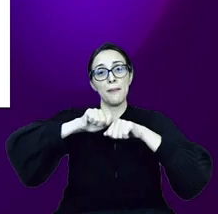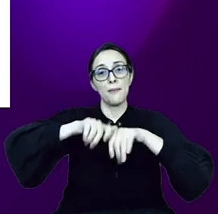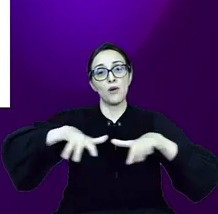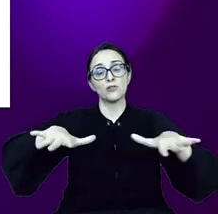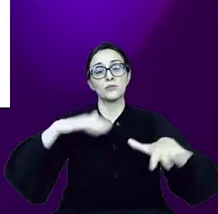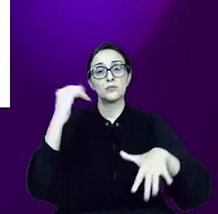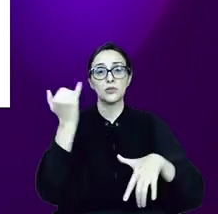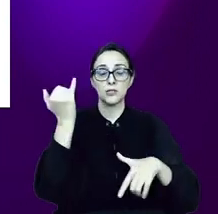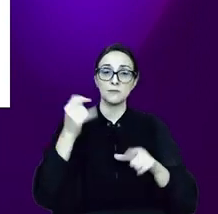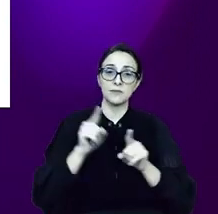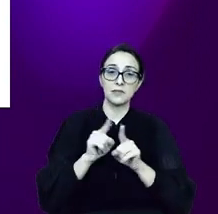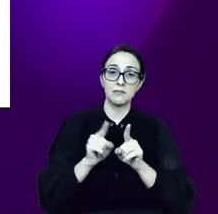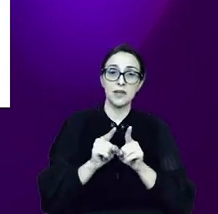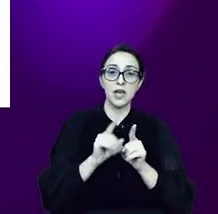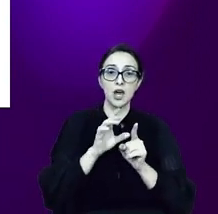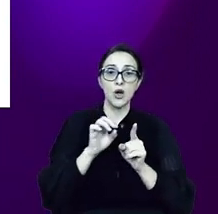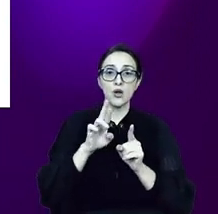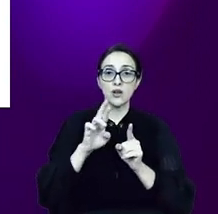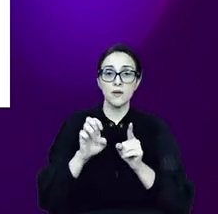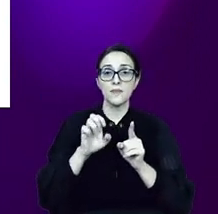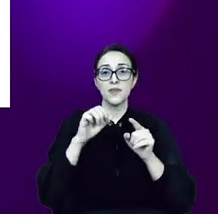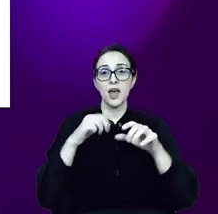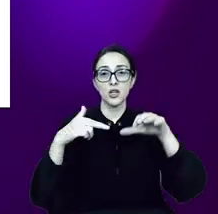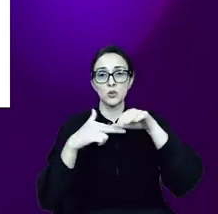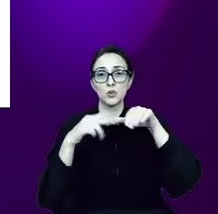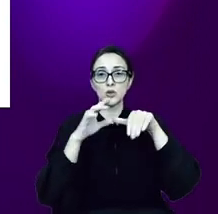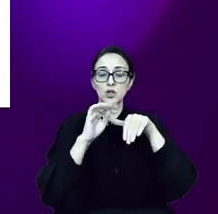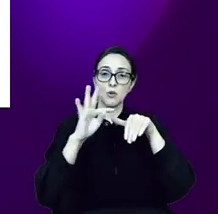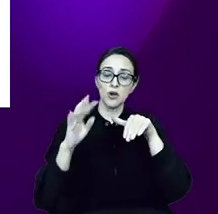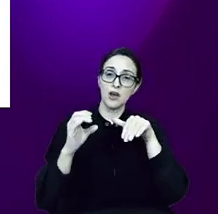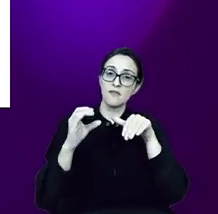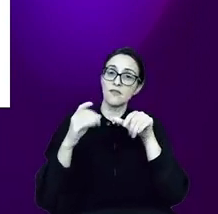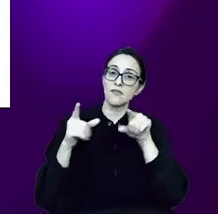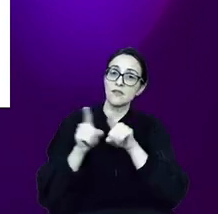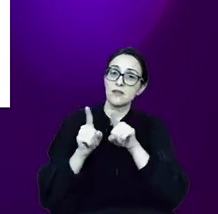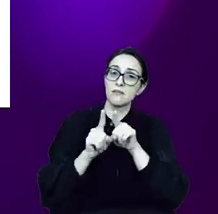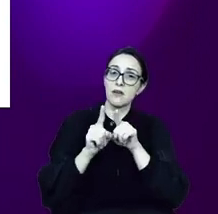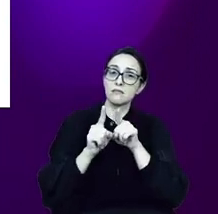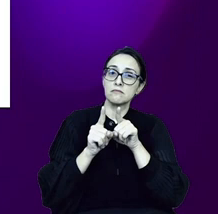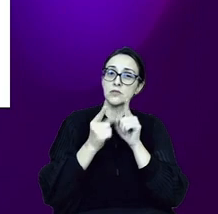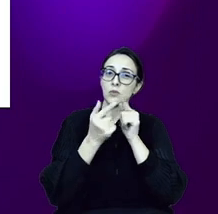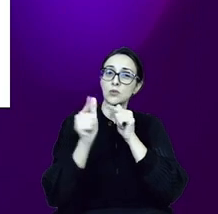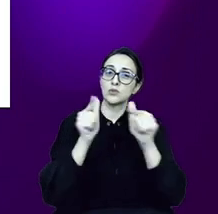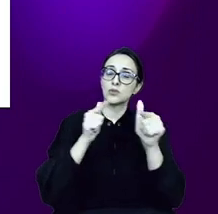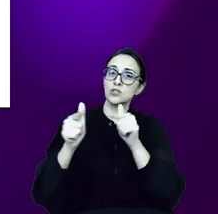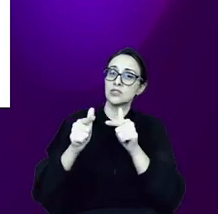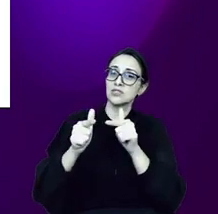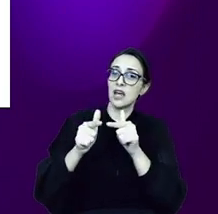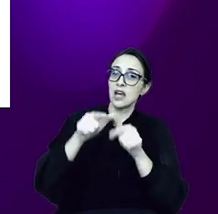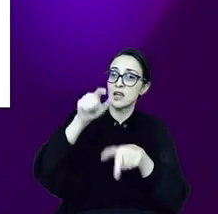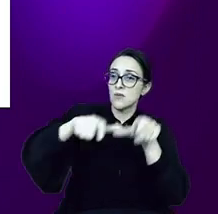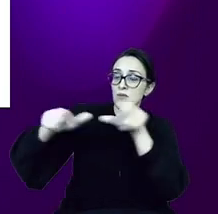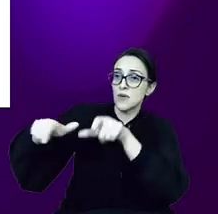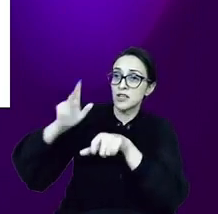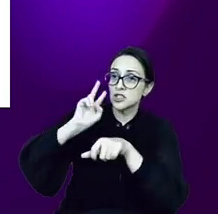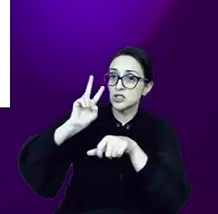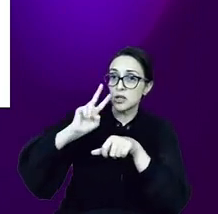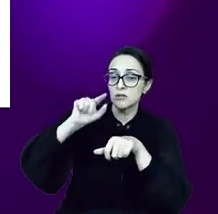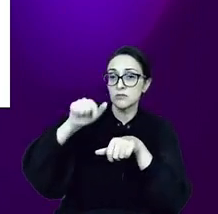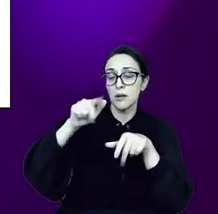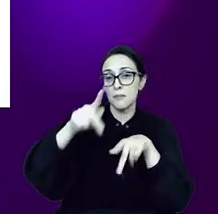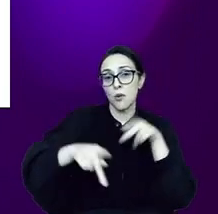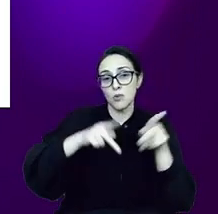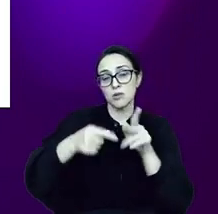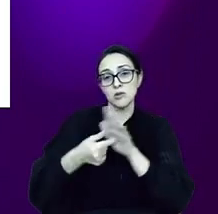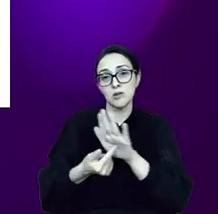Em termos dos scores tomográficos, nós também analisamos diferentes scores na nossa população para